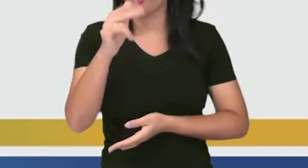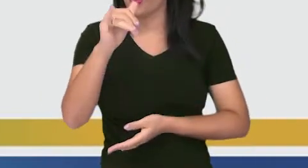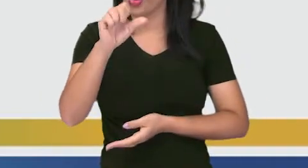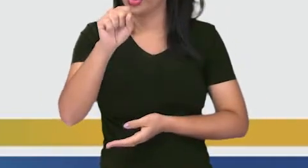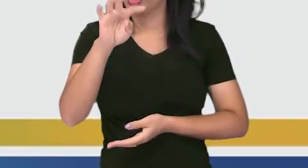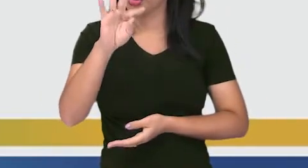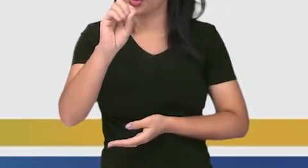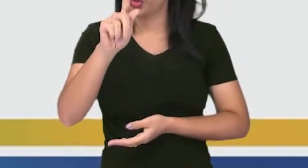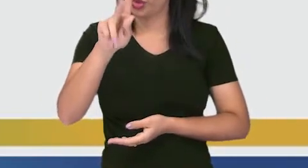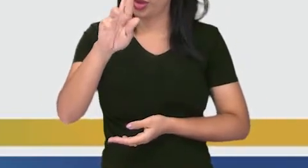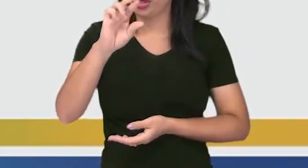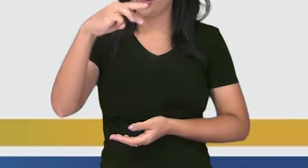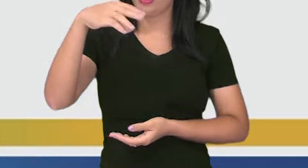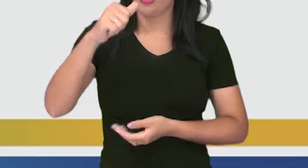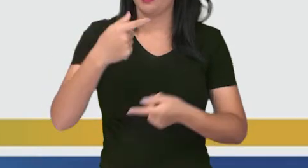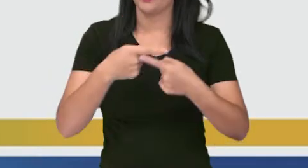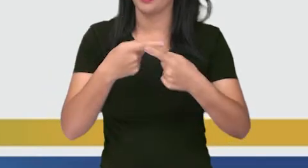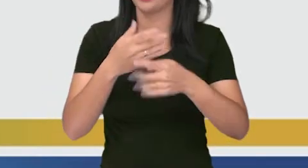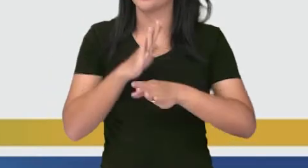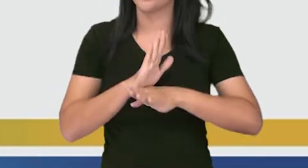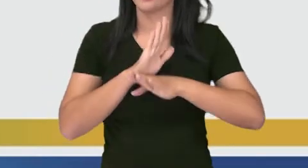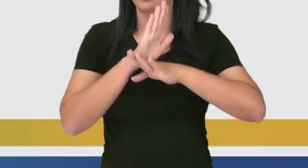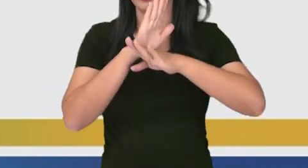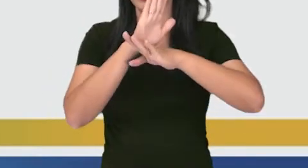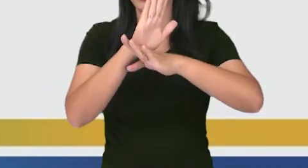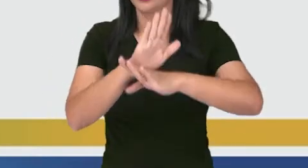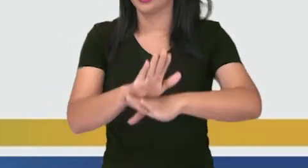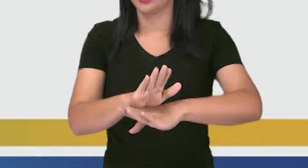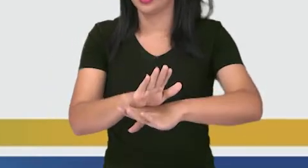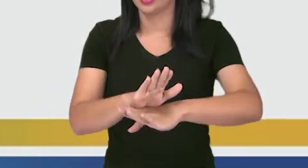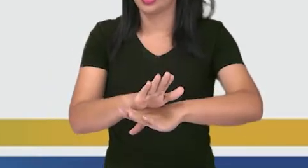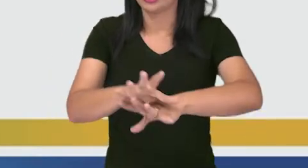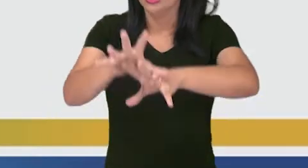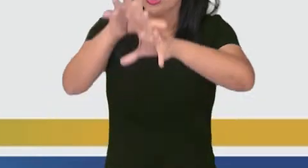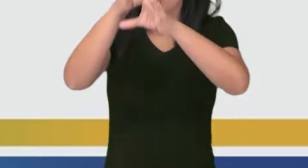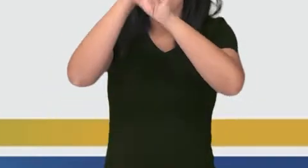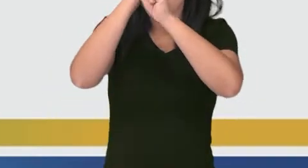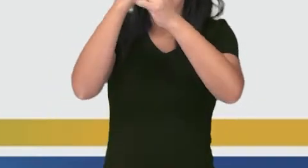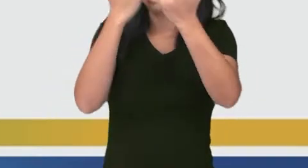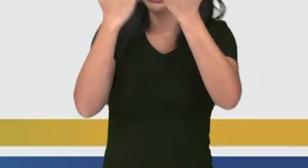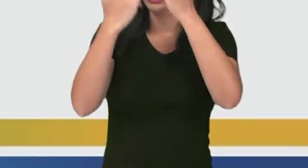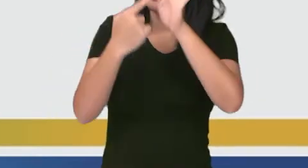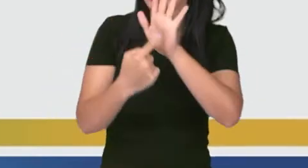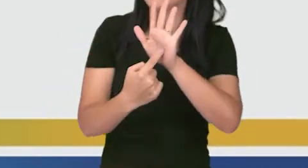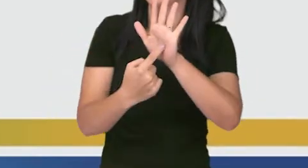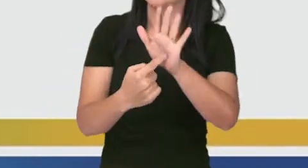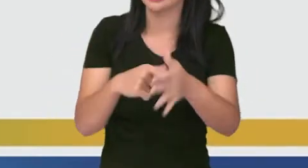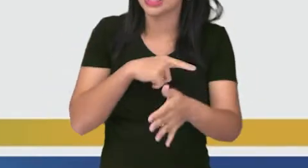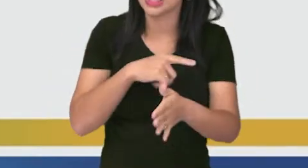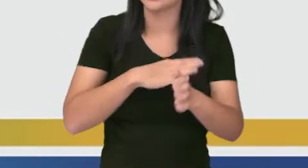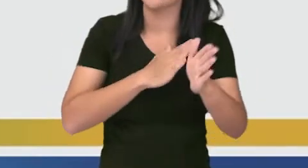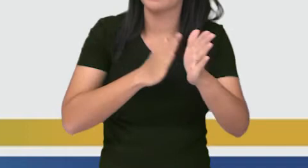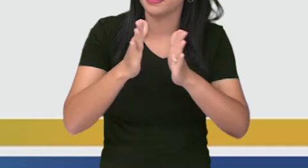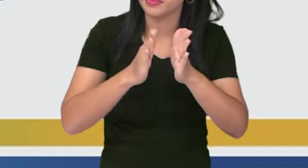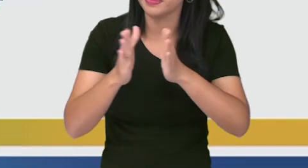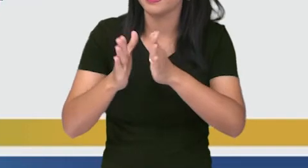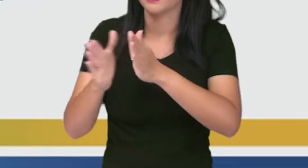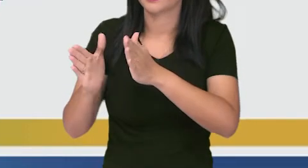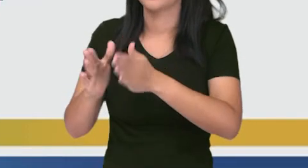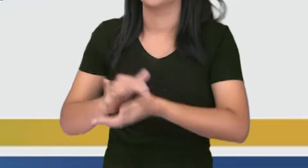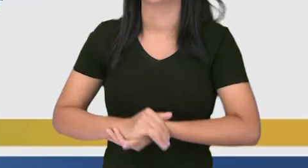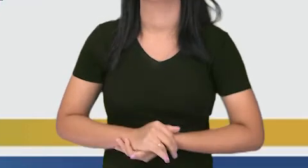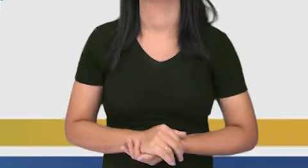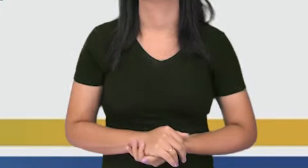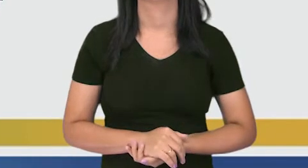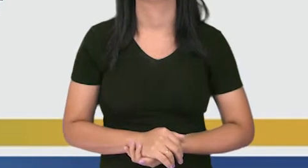pois permitirá a obtenção das seguintes informações sobre o